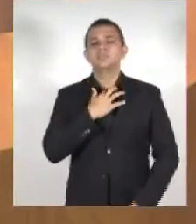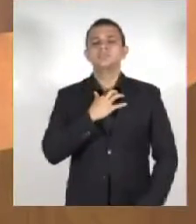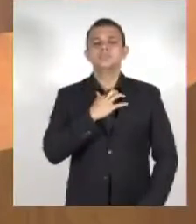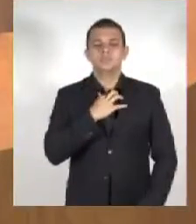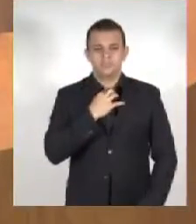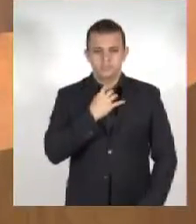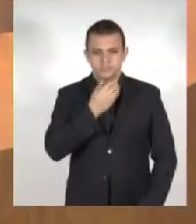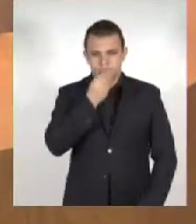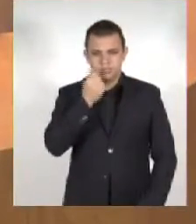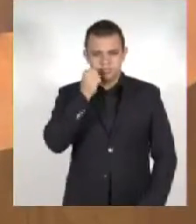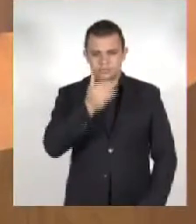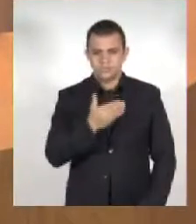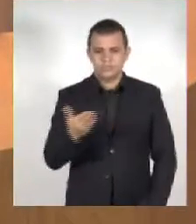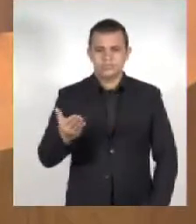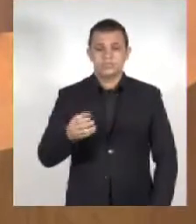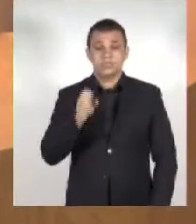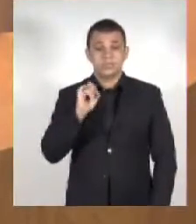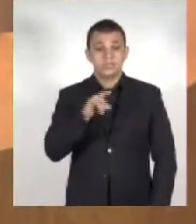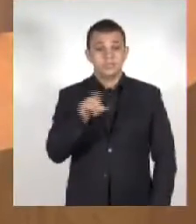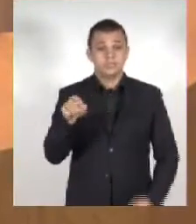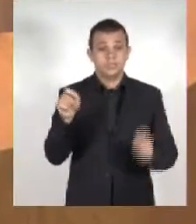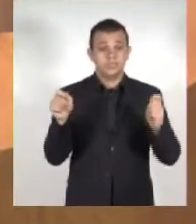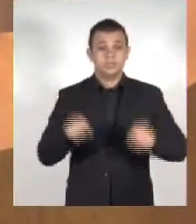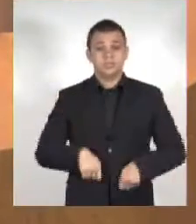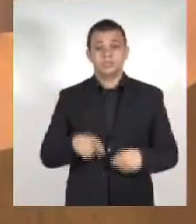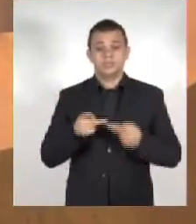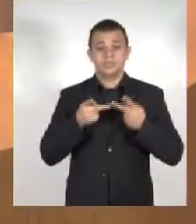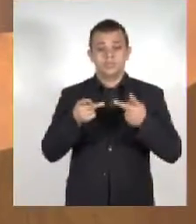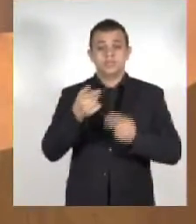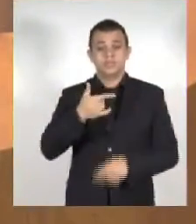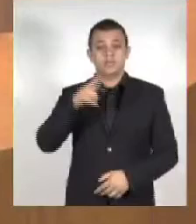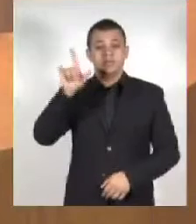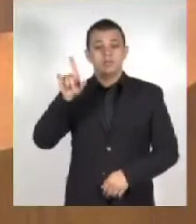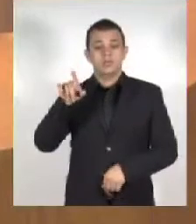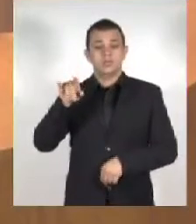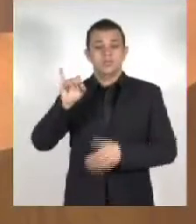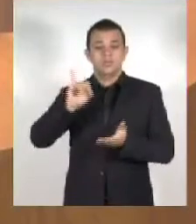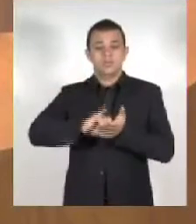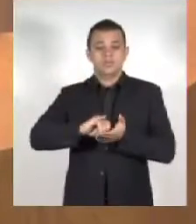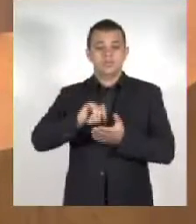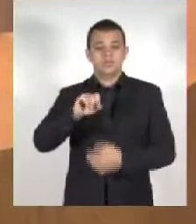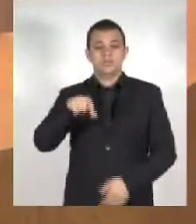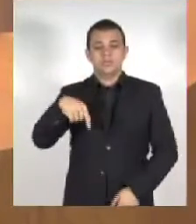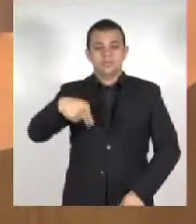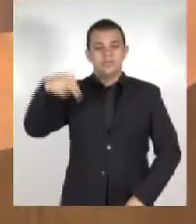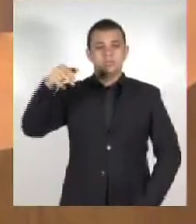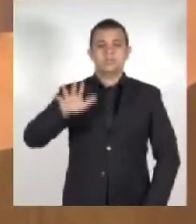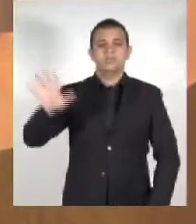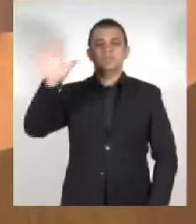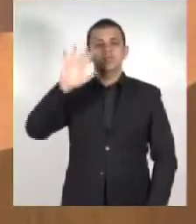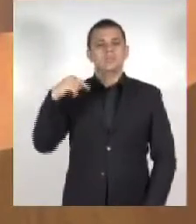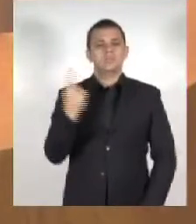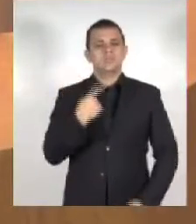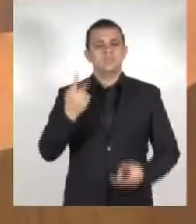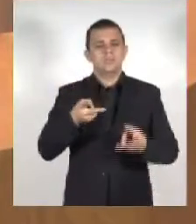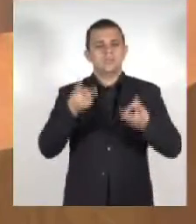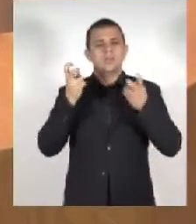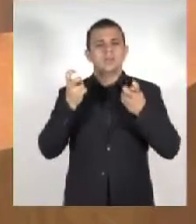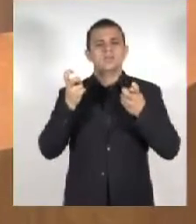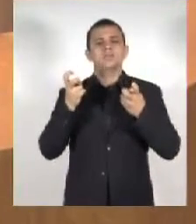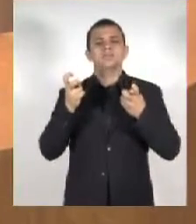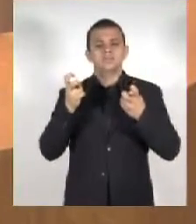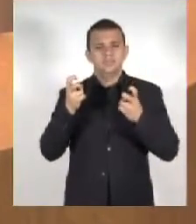Senhoras e senhores, se tiverem a oportunidade de visitar outras capitais do Nordeste, nós observamos o quanto e o